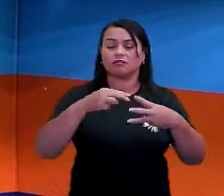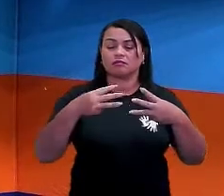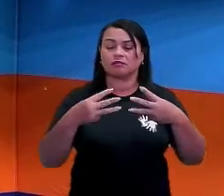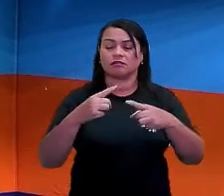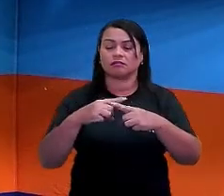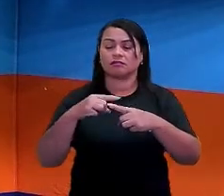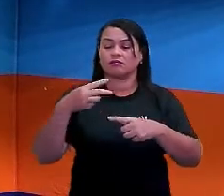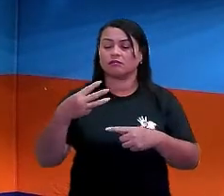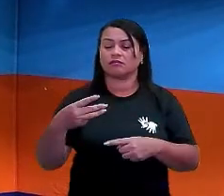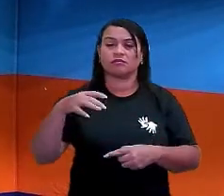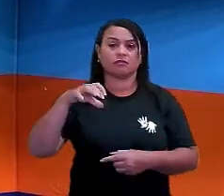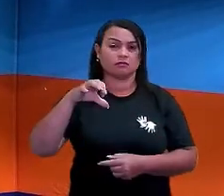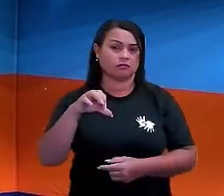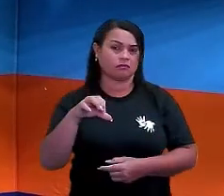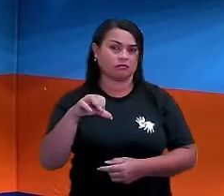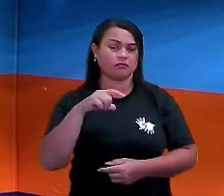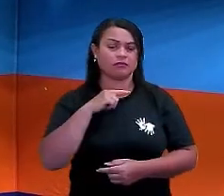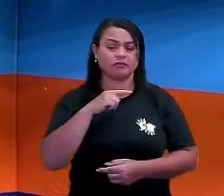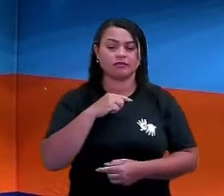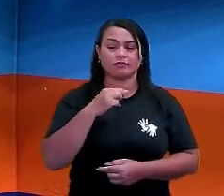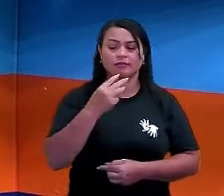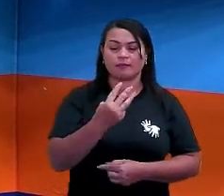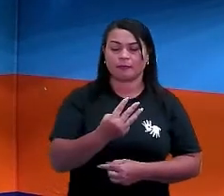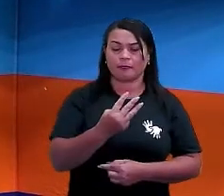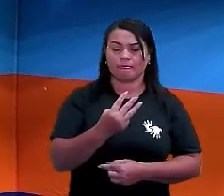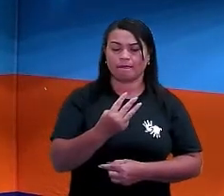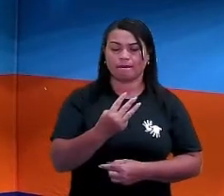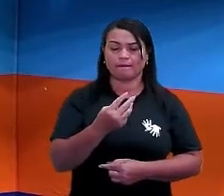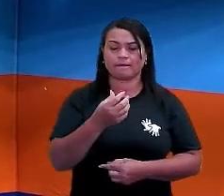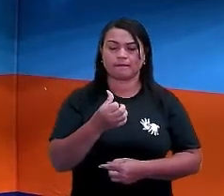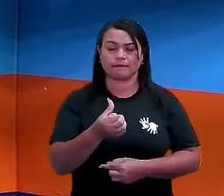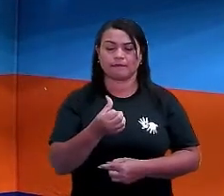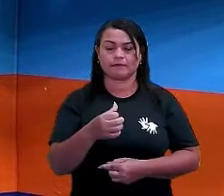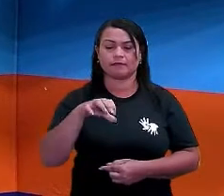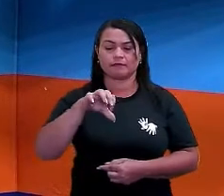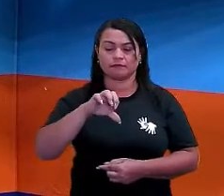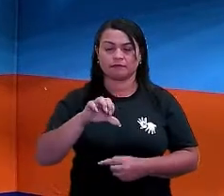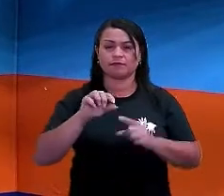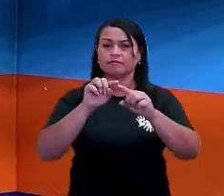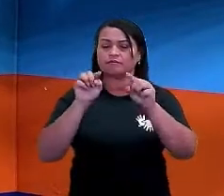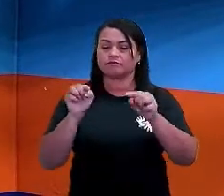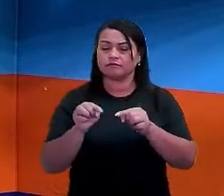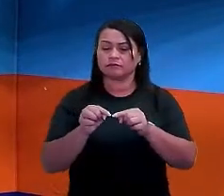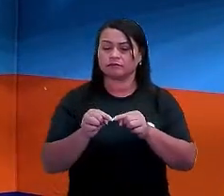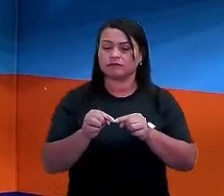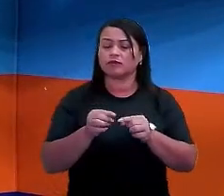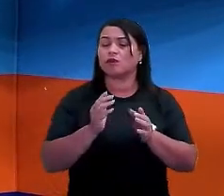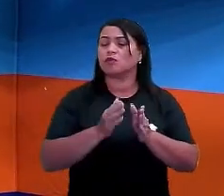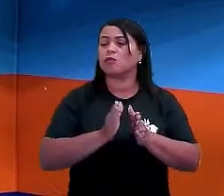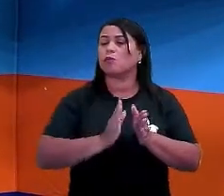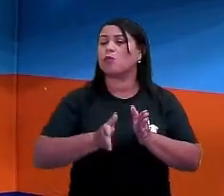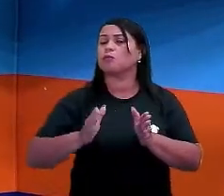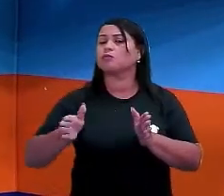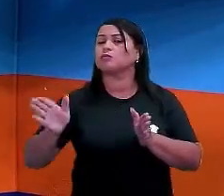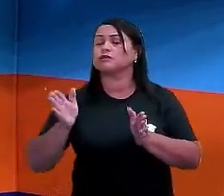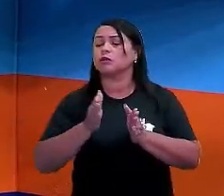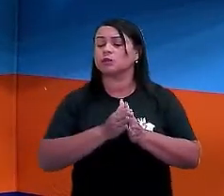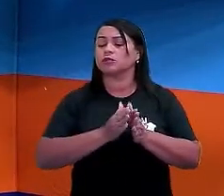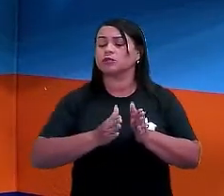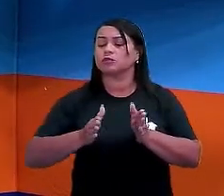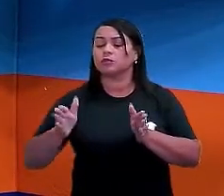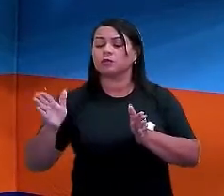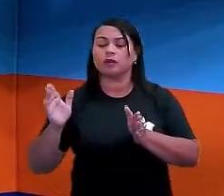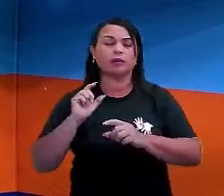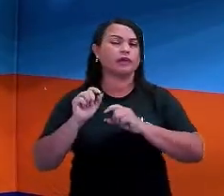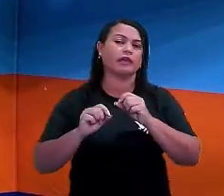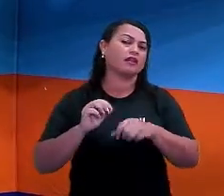9. Logo, a gente tem o quem? 3, 6 e 9. Se eu continuar a sequência, o que é que eu vou